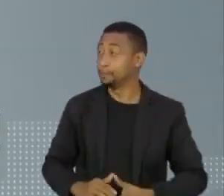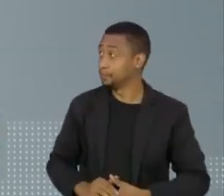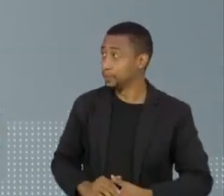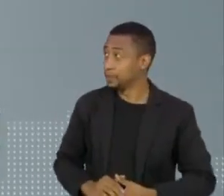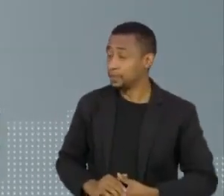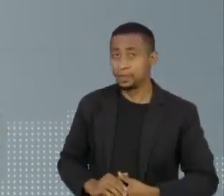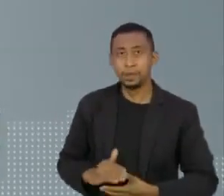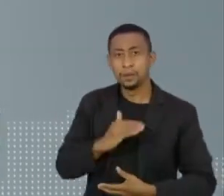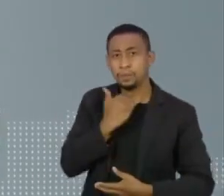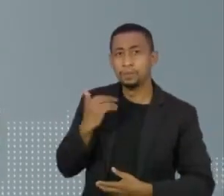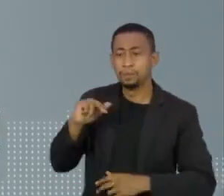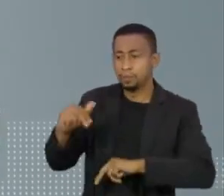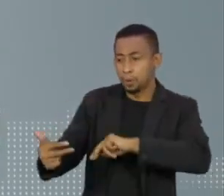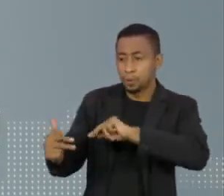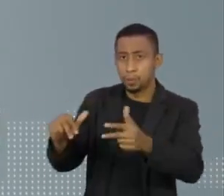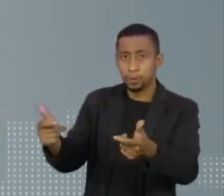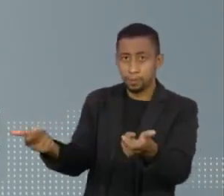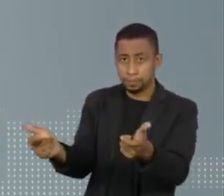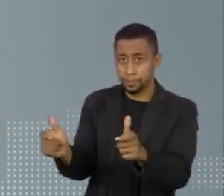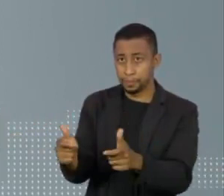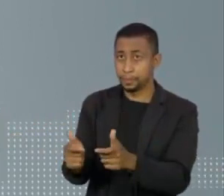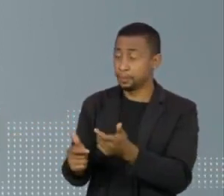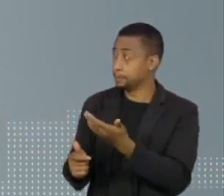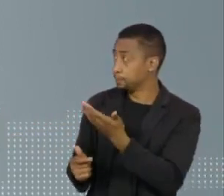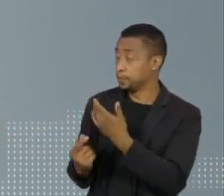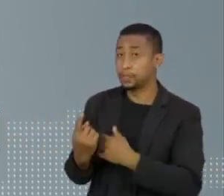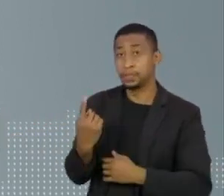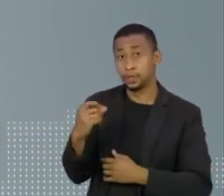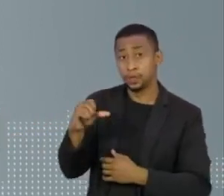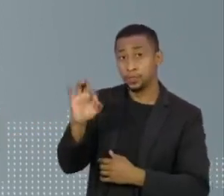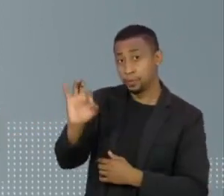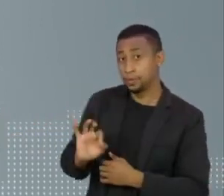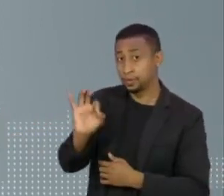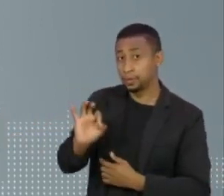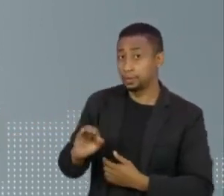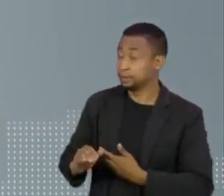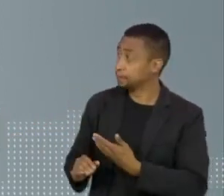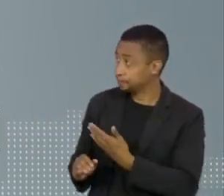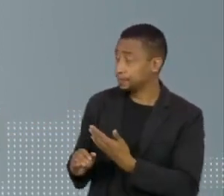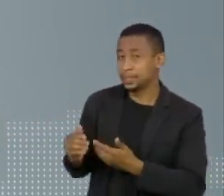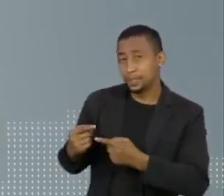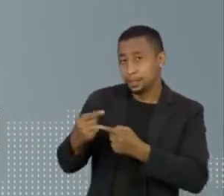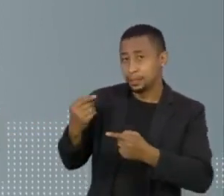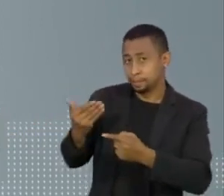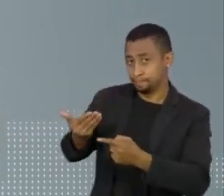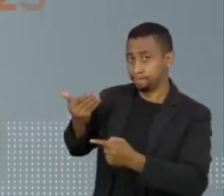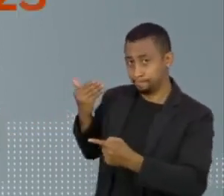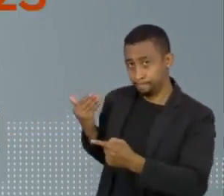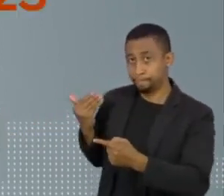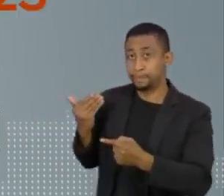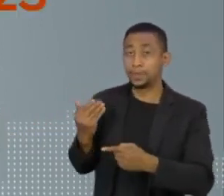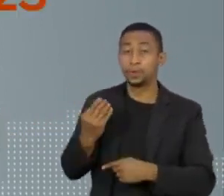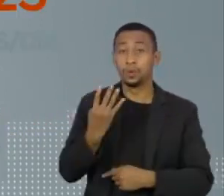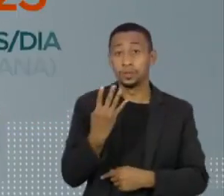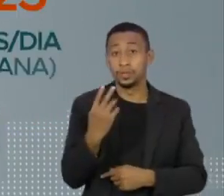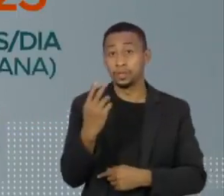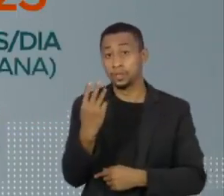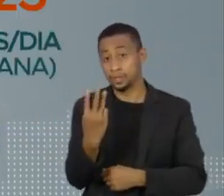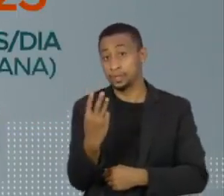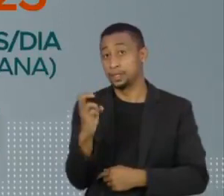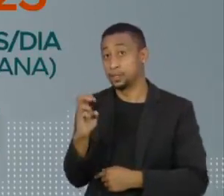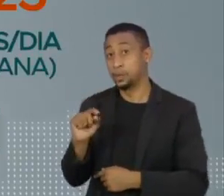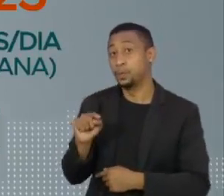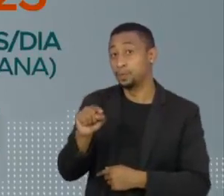a queda na média de mortes Apresentou um pequeno recuo dezenove por cento na última semana são mais